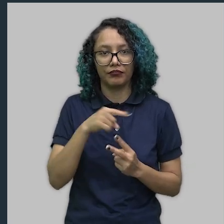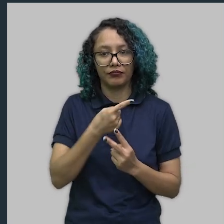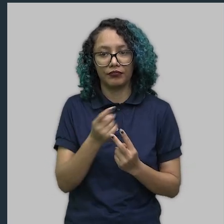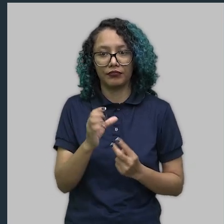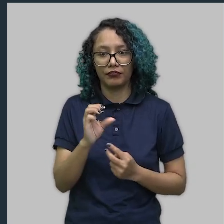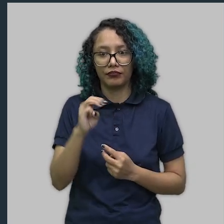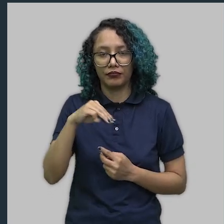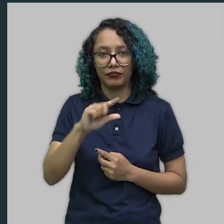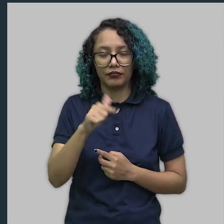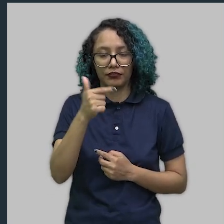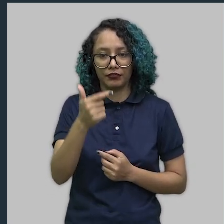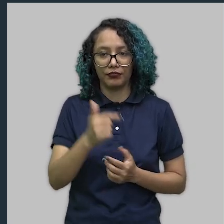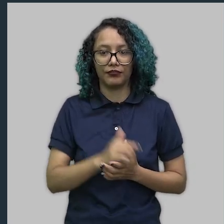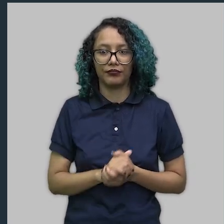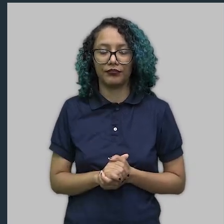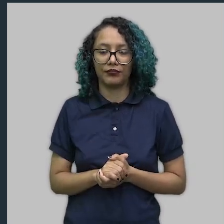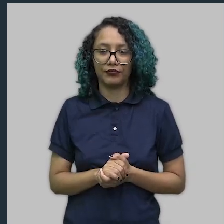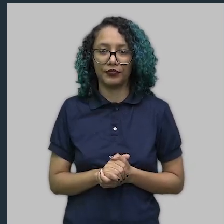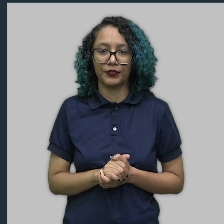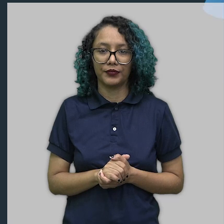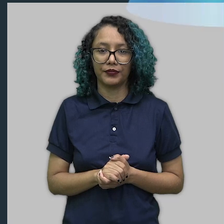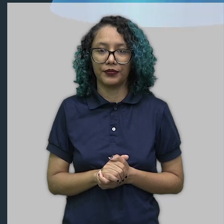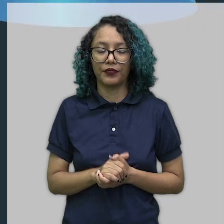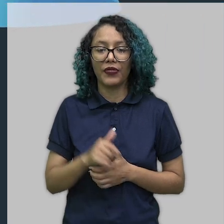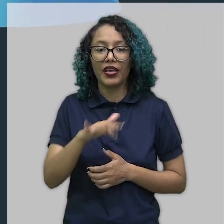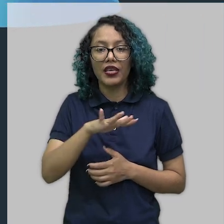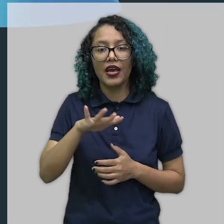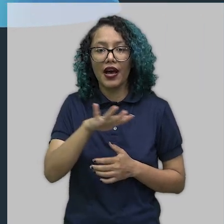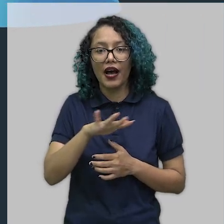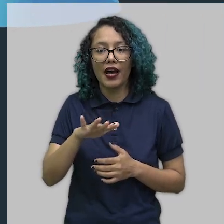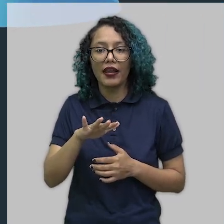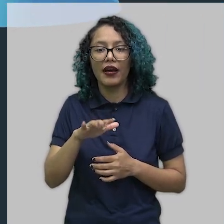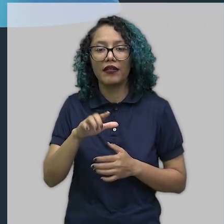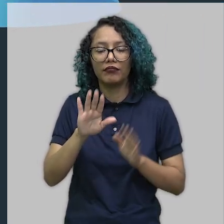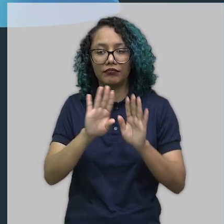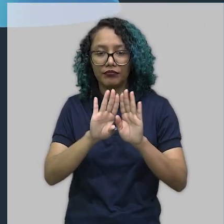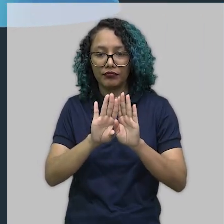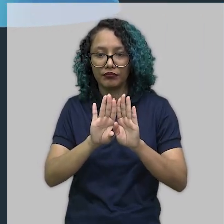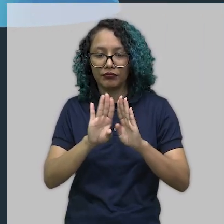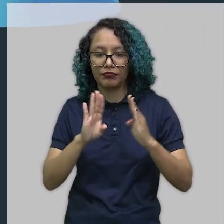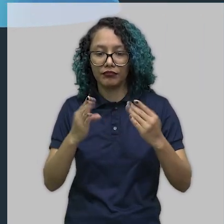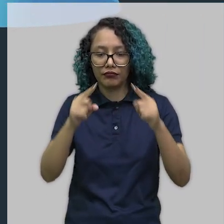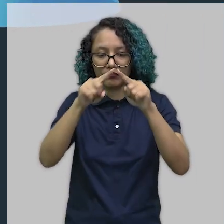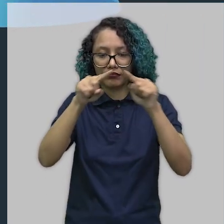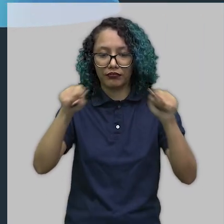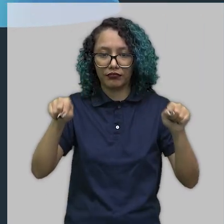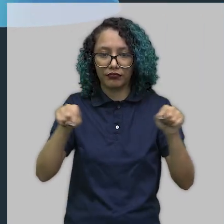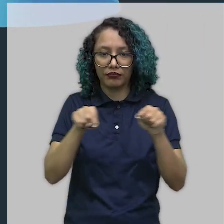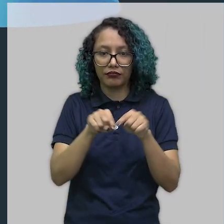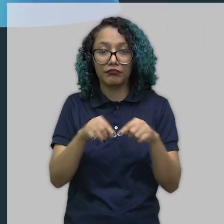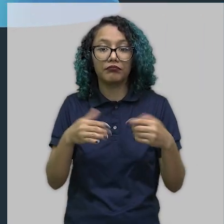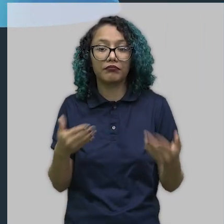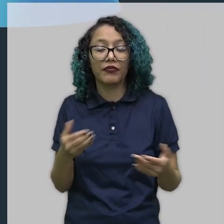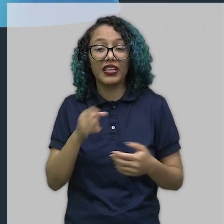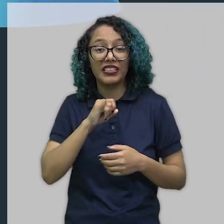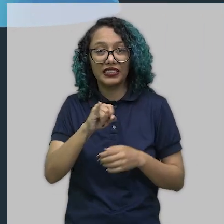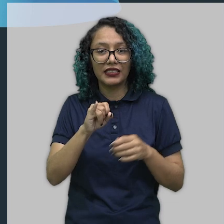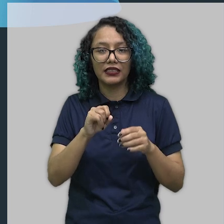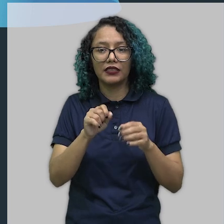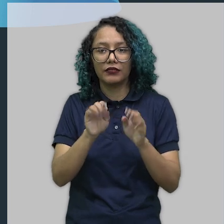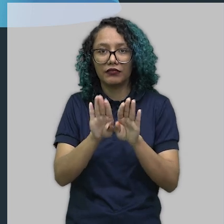16 centímetros ao quadrado. A área lateral é a superfície curva do cone. Se